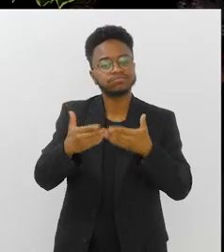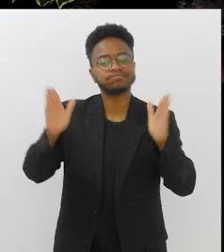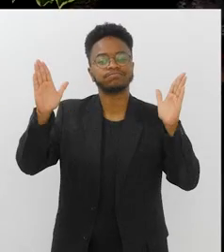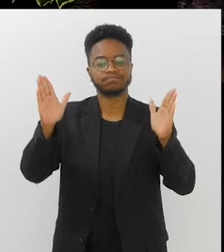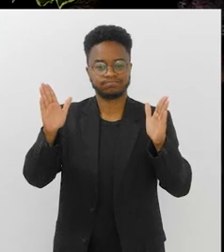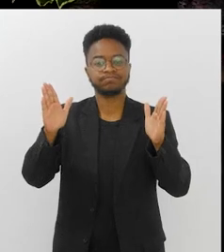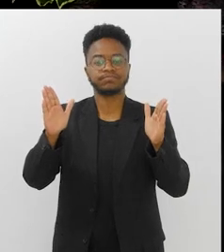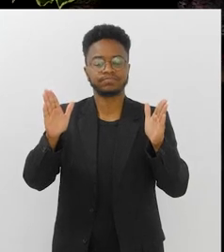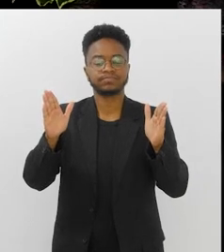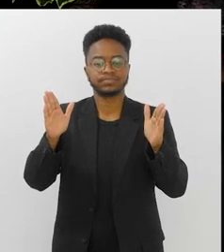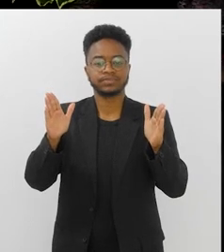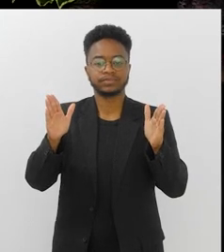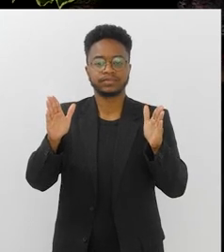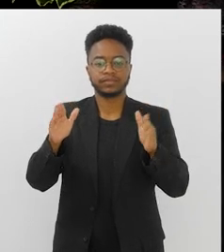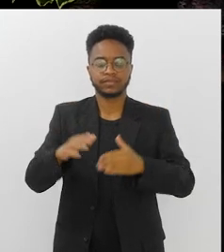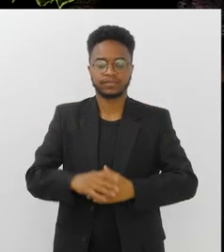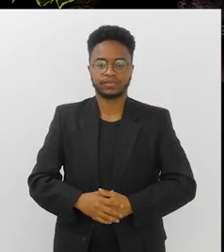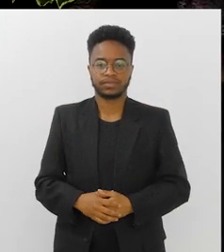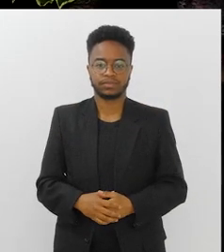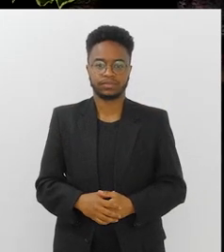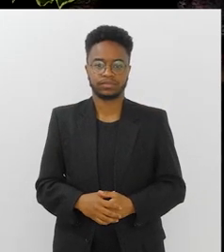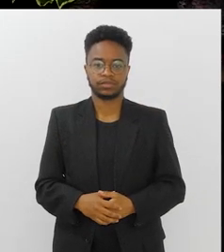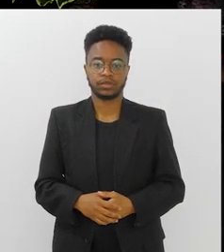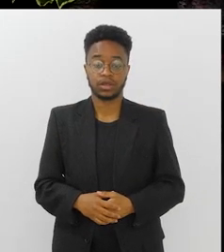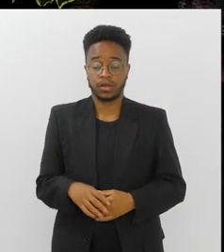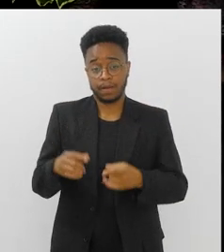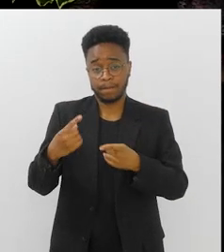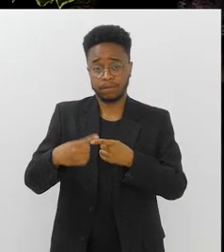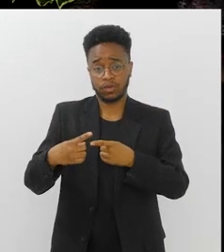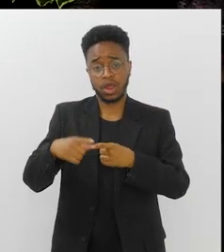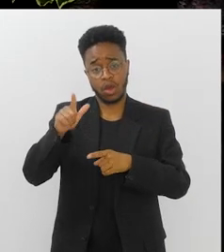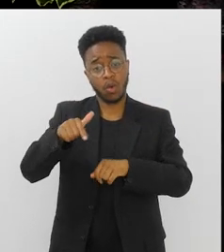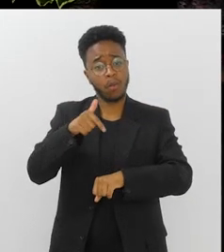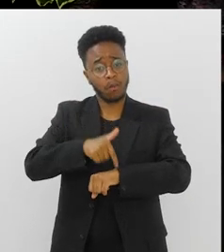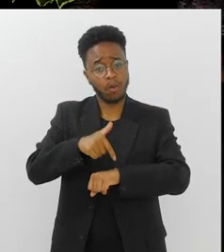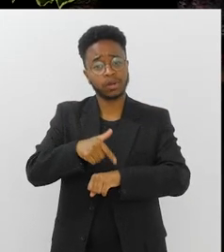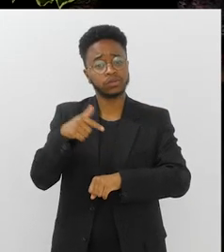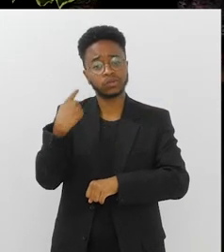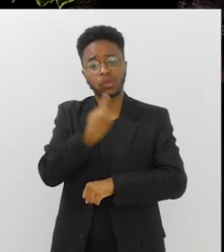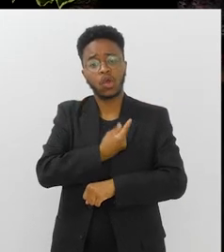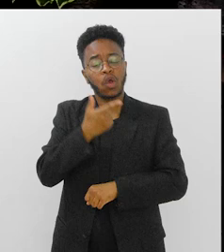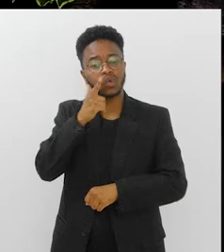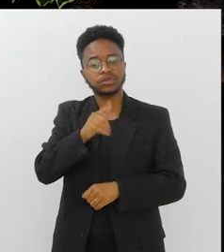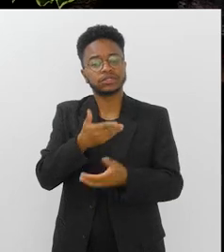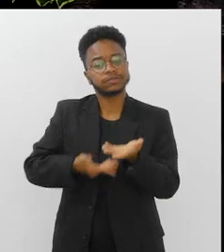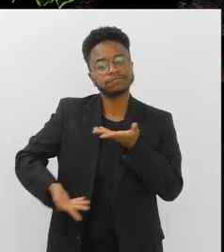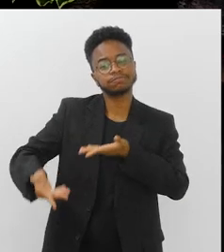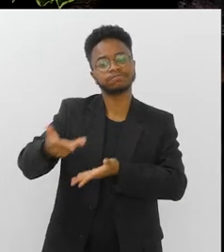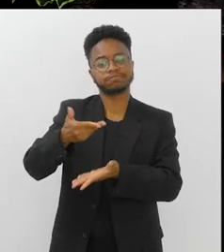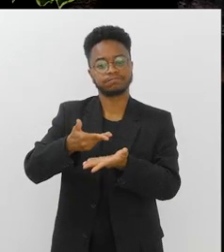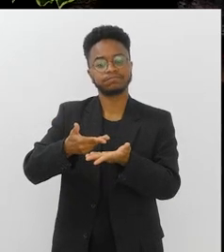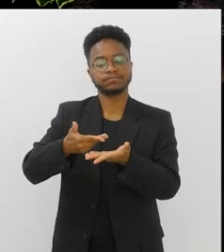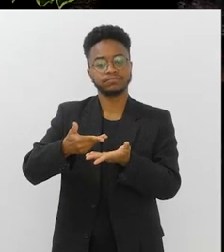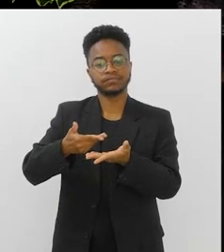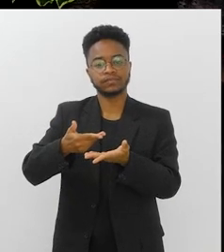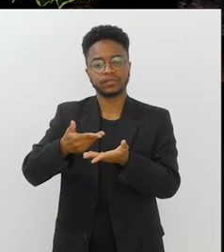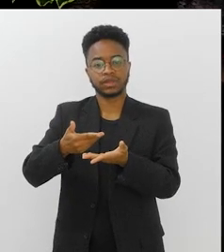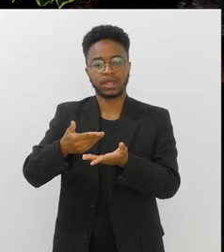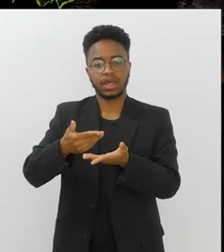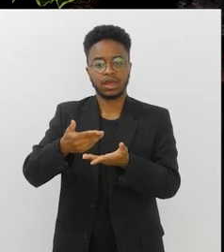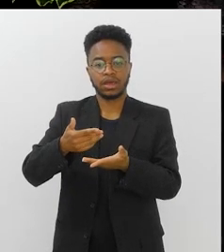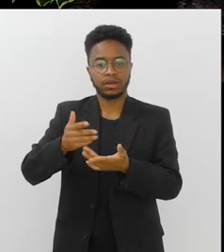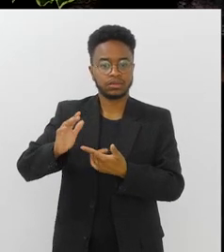né é o é é é o aquele aquela aquela Pontezinha que que te leva